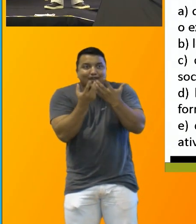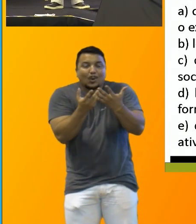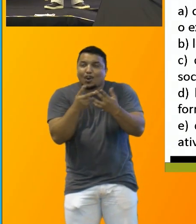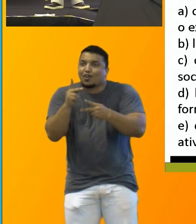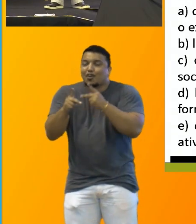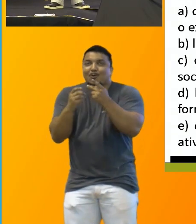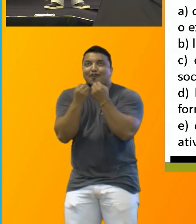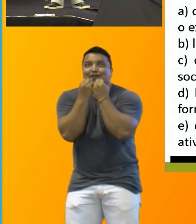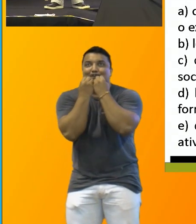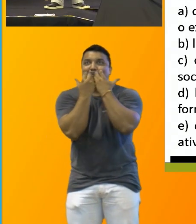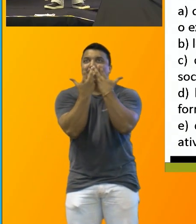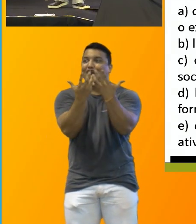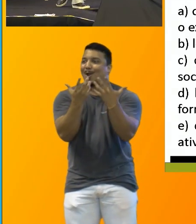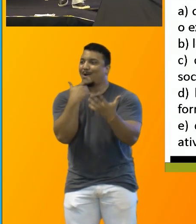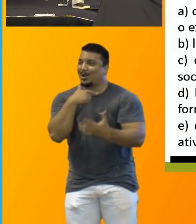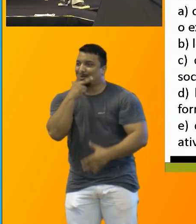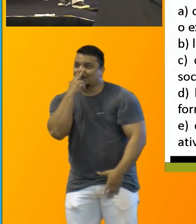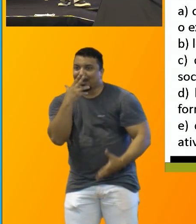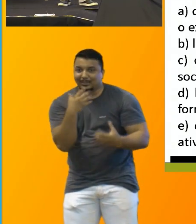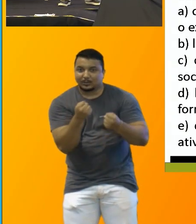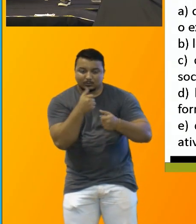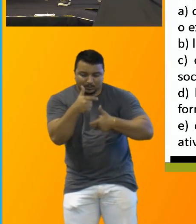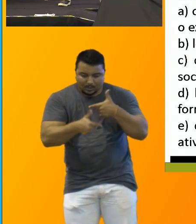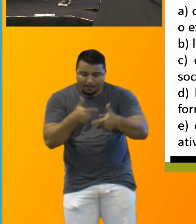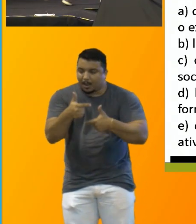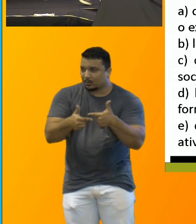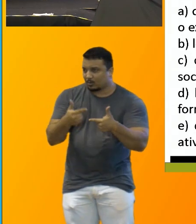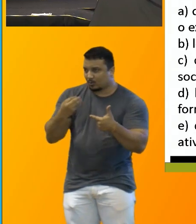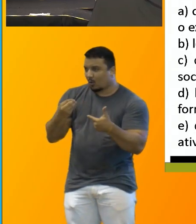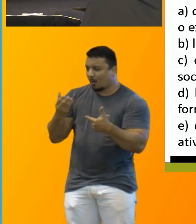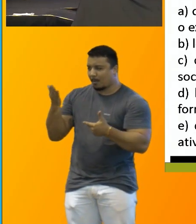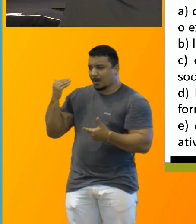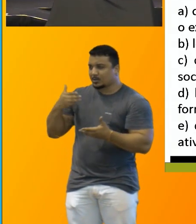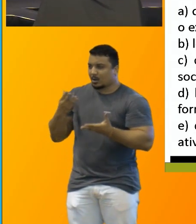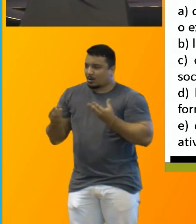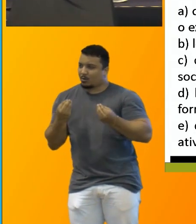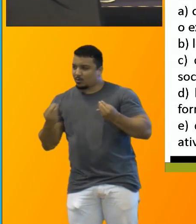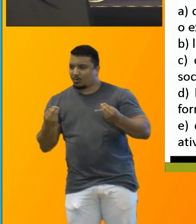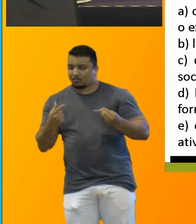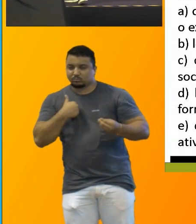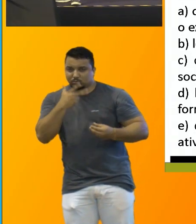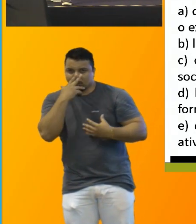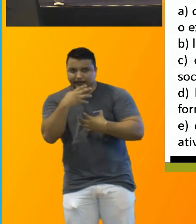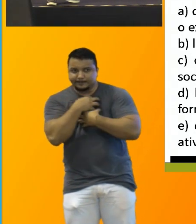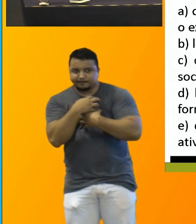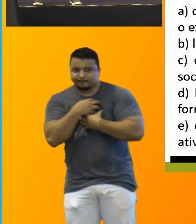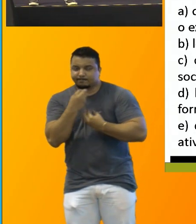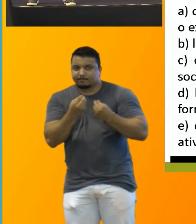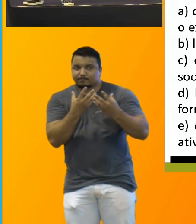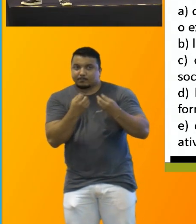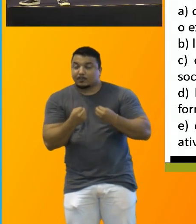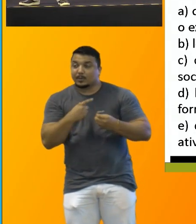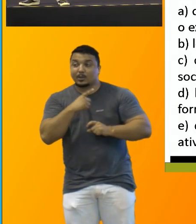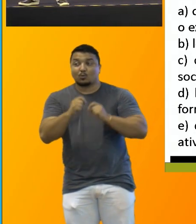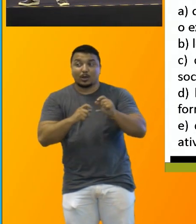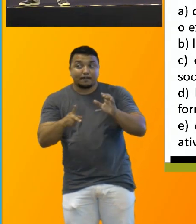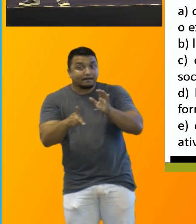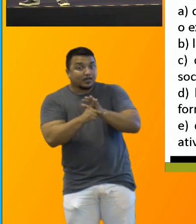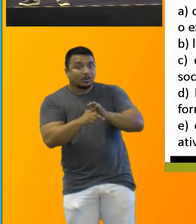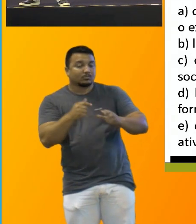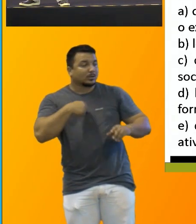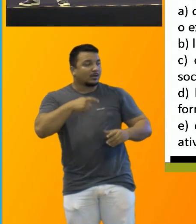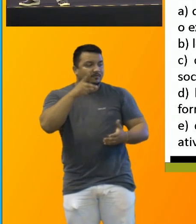bom. Desde aí, o trabalhador brasileiro encontra nos quadros gerais do regime o